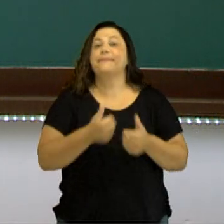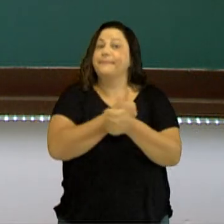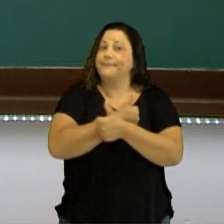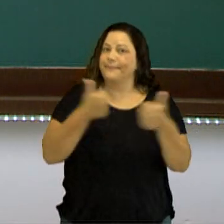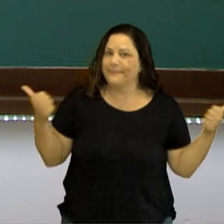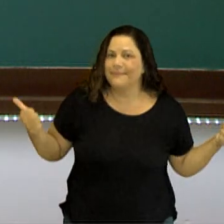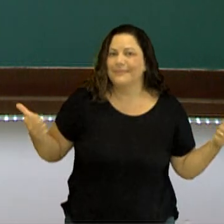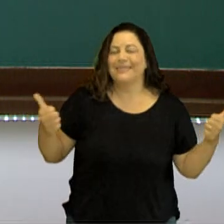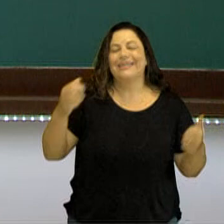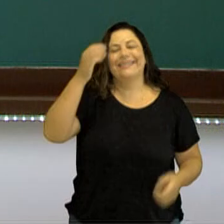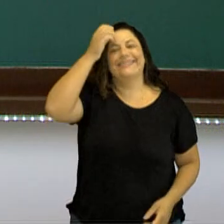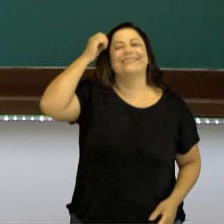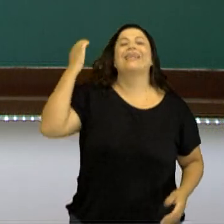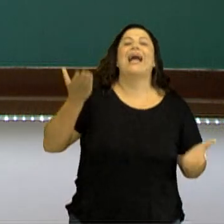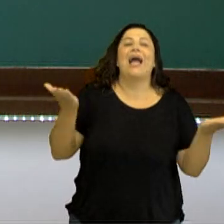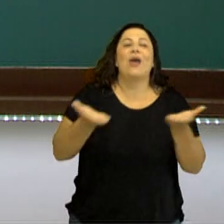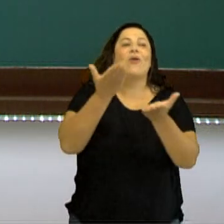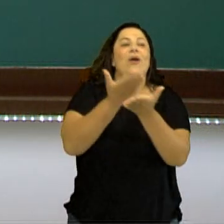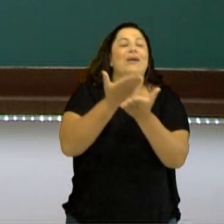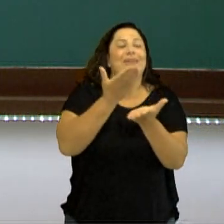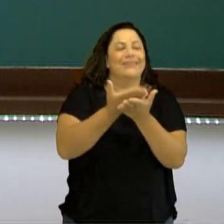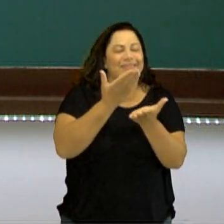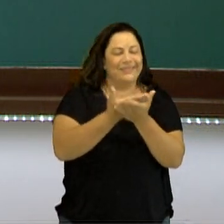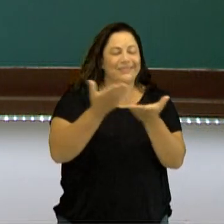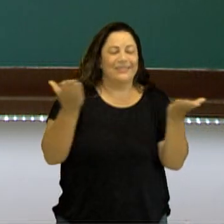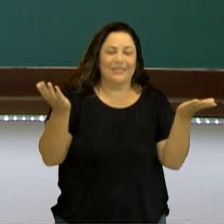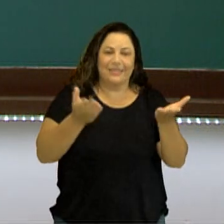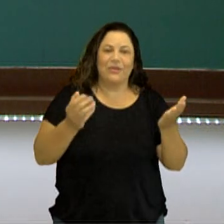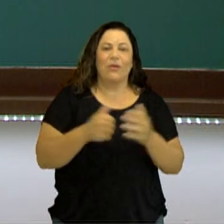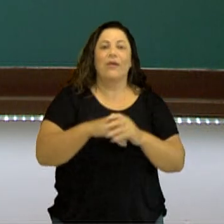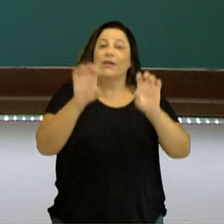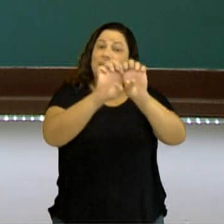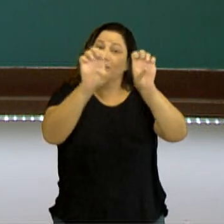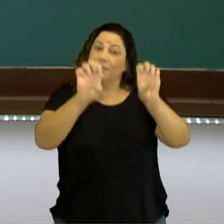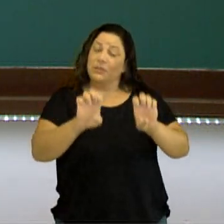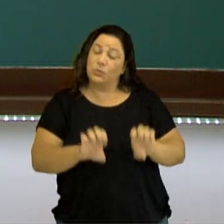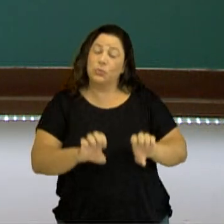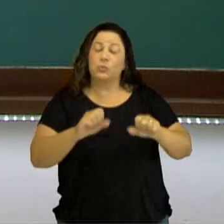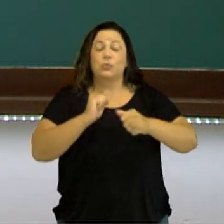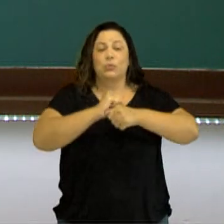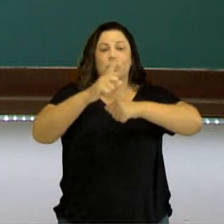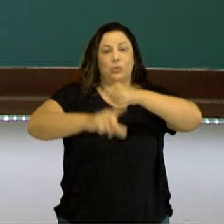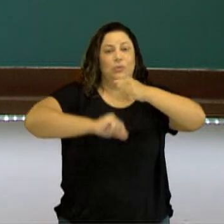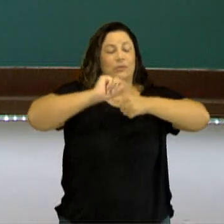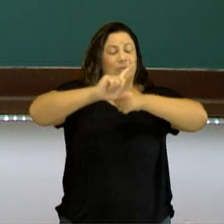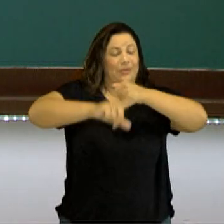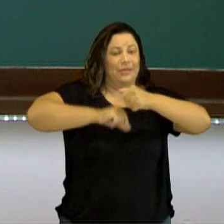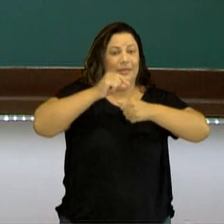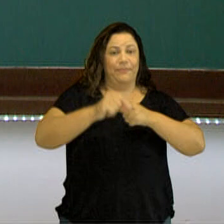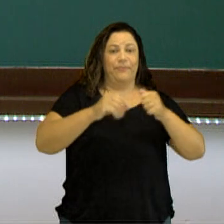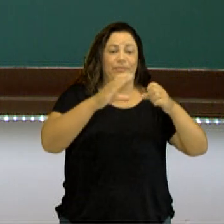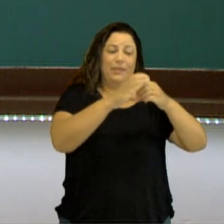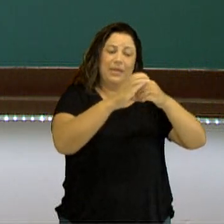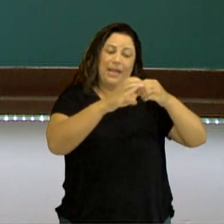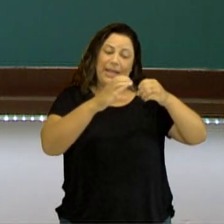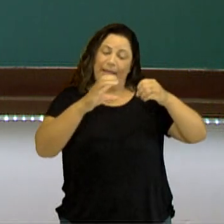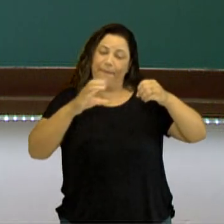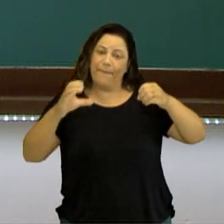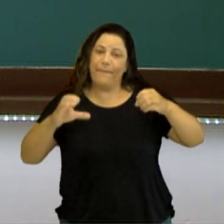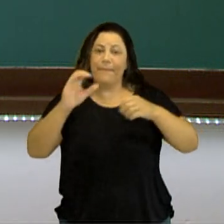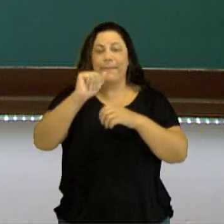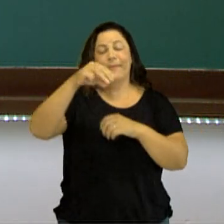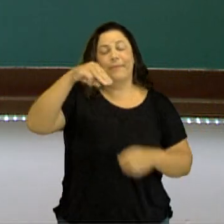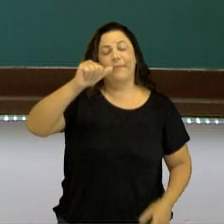gente? Eu nessa aula trabalhei um pouquinho mais sobre estruturas atômicas, né? Falamos sobre as camadas eletrônicas, falamos